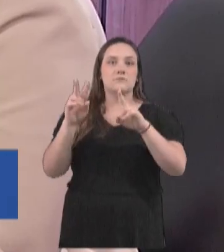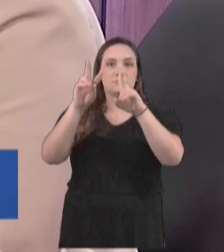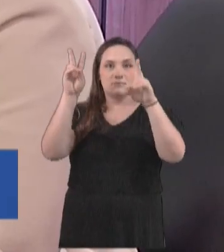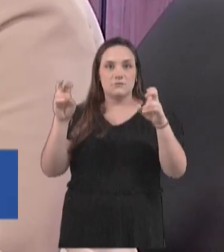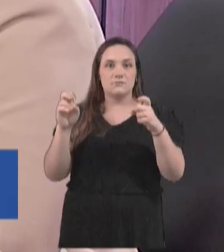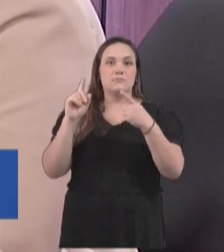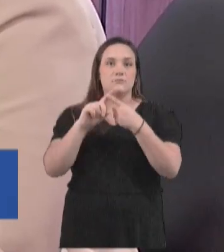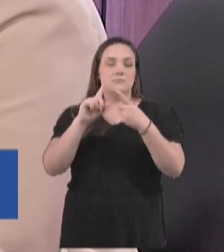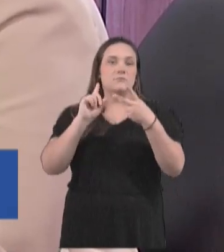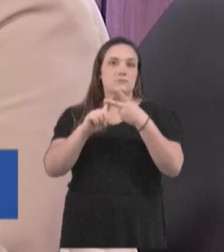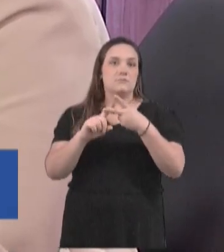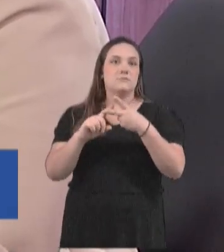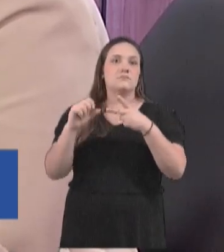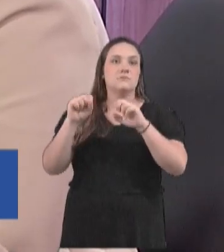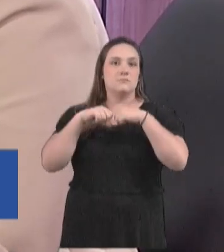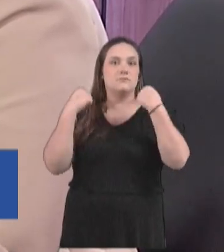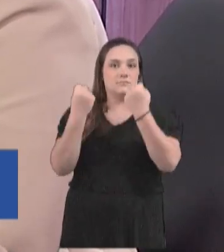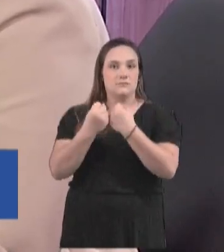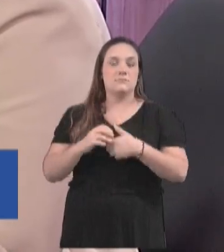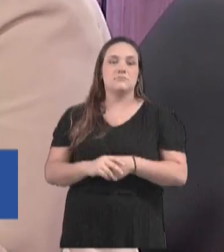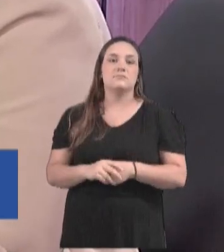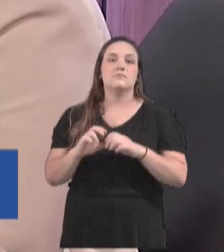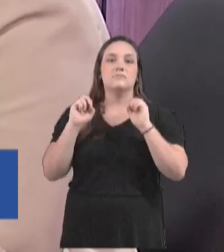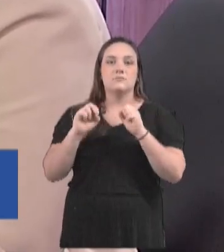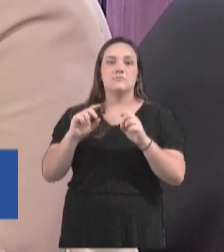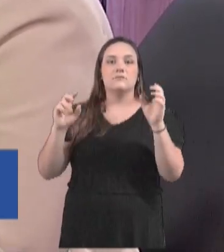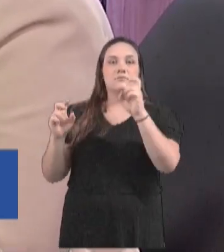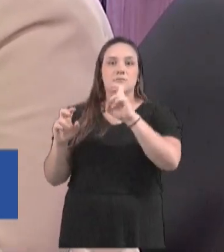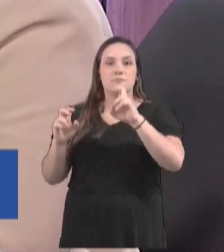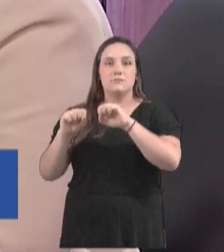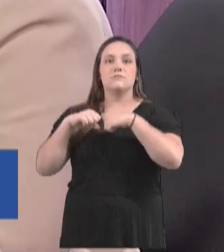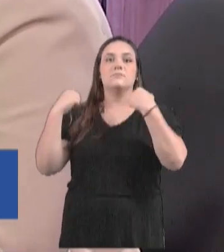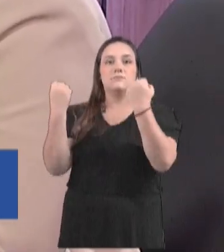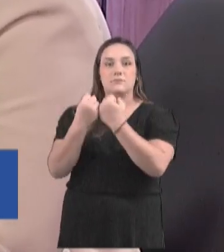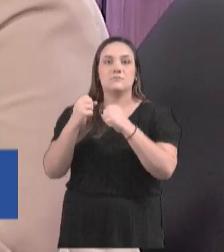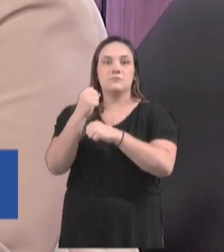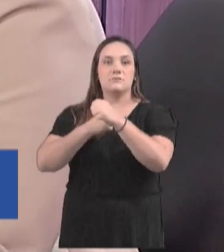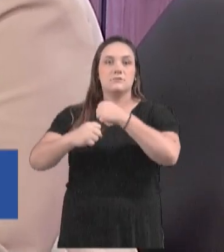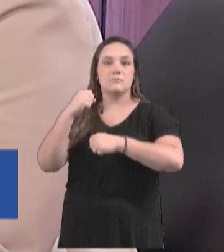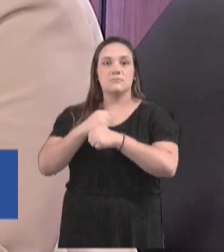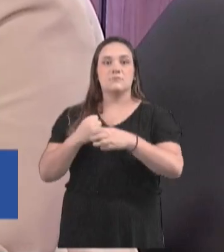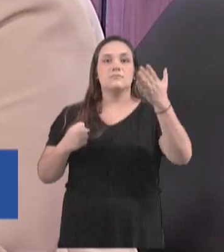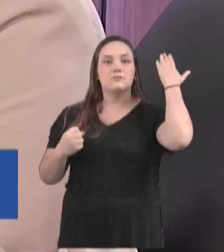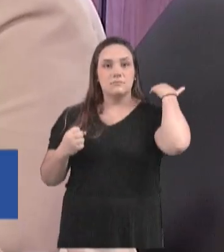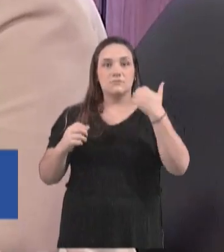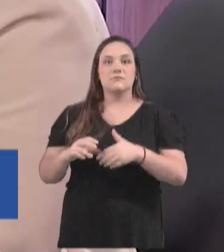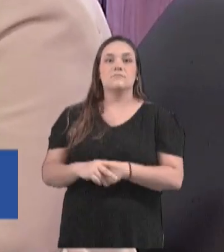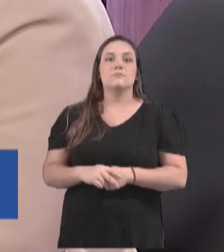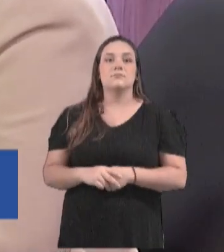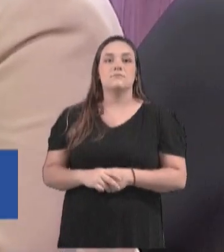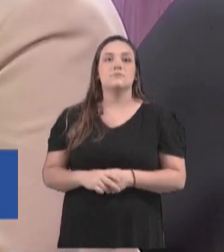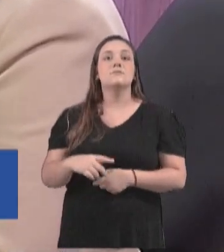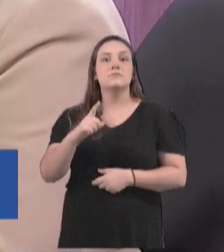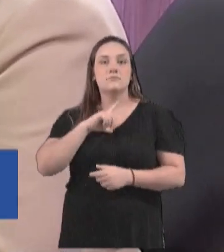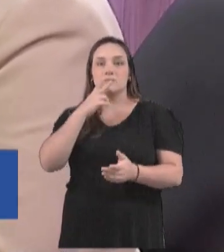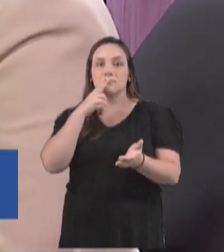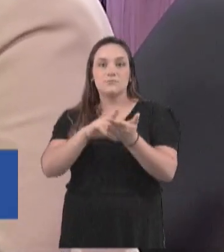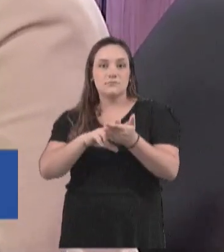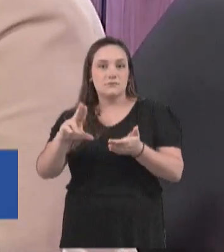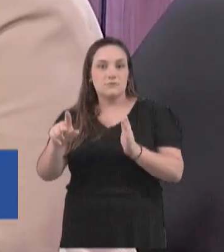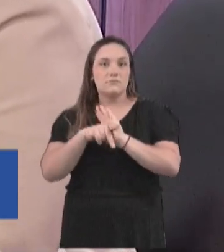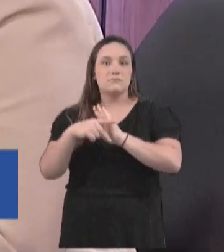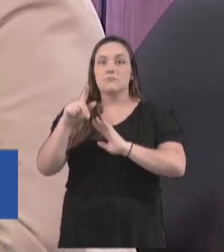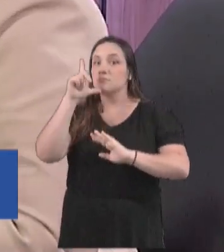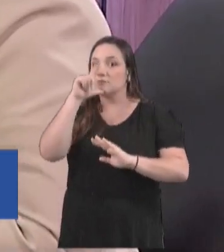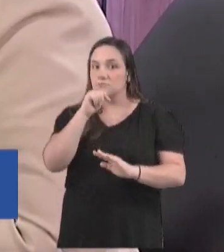do segundo seminário. E no quinto seminário, que foi ano passado, também houve a produção de uma carta, a Carta